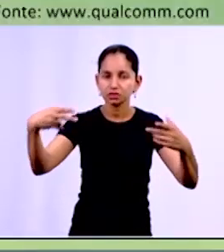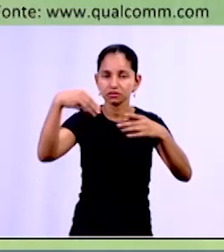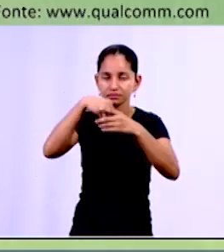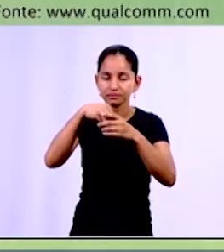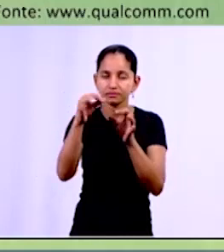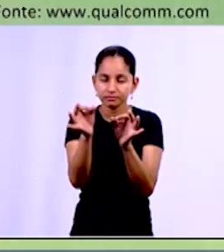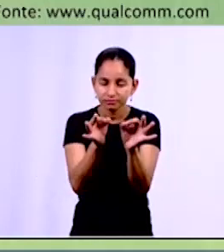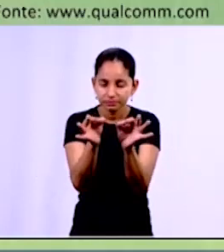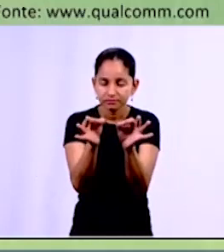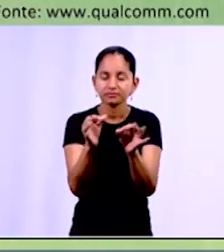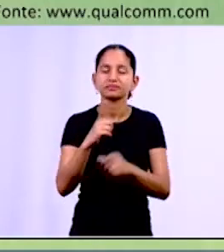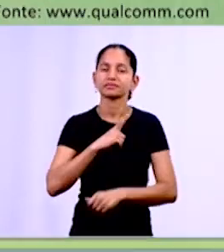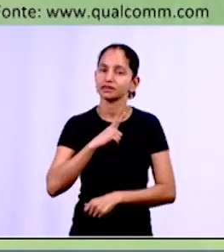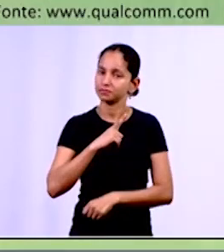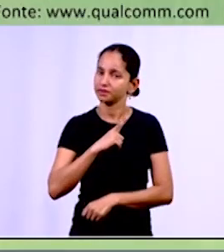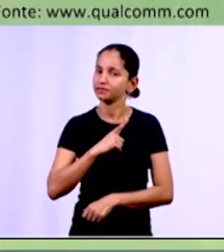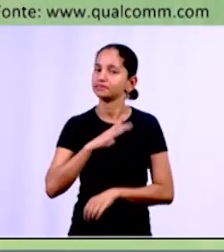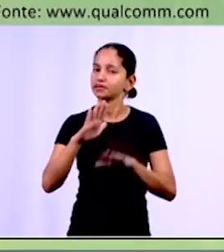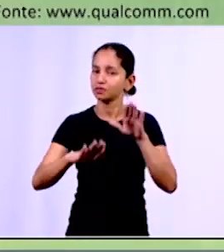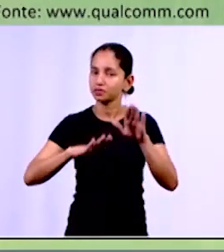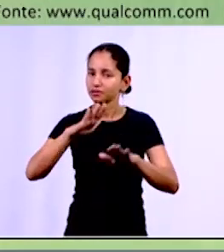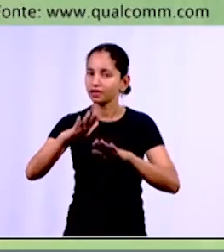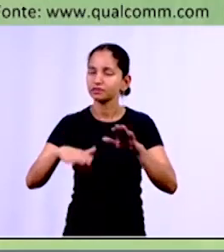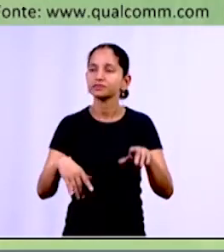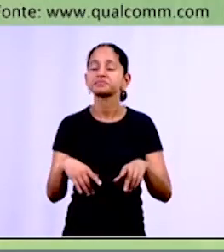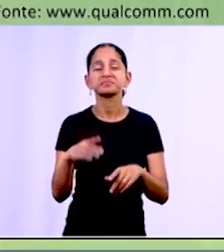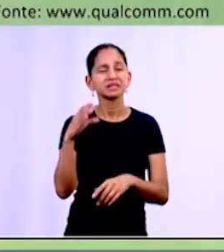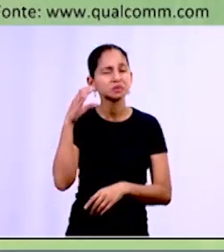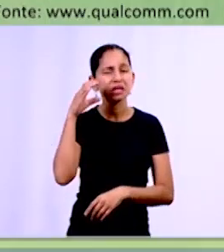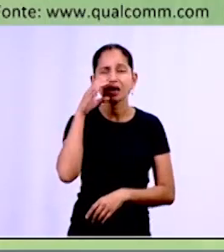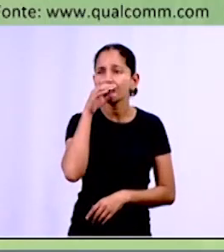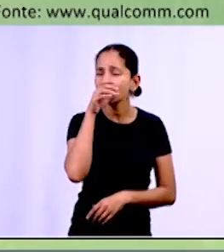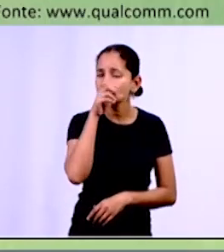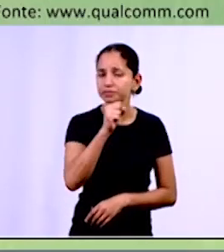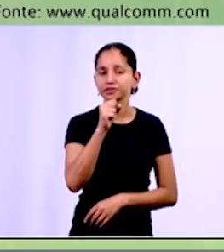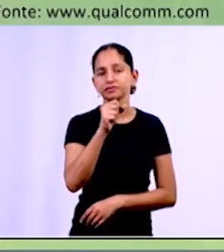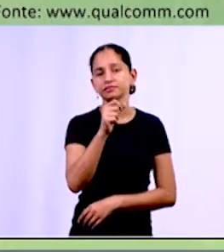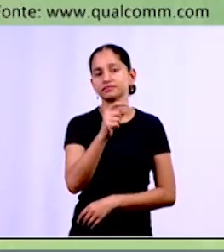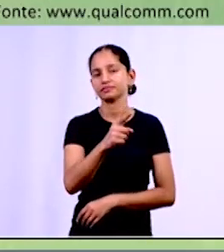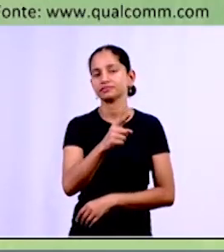hoje, de quarta geração, ele está bem eficiente, né?